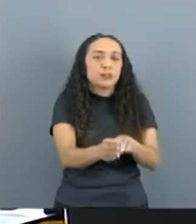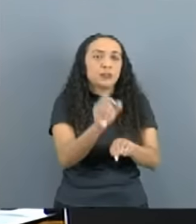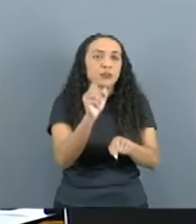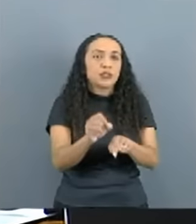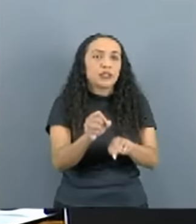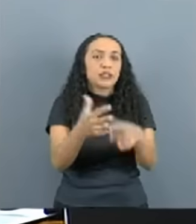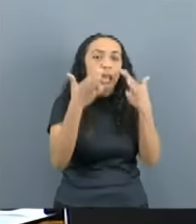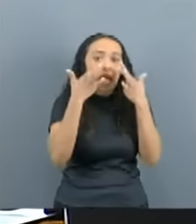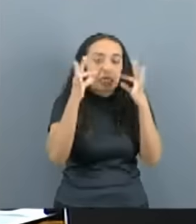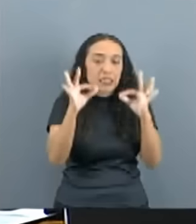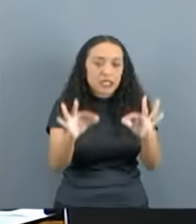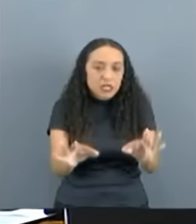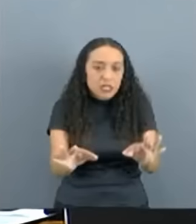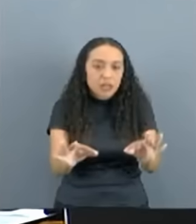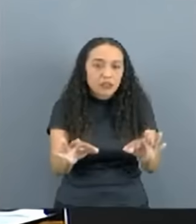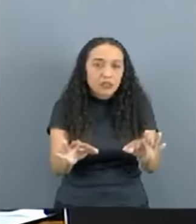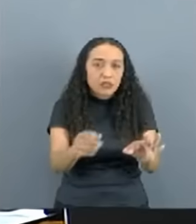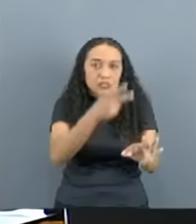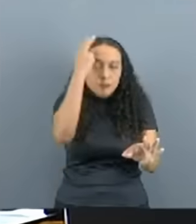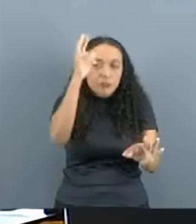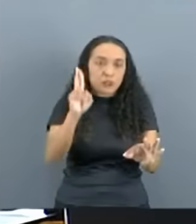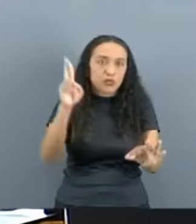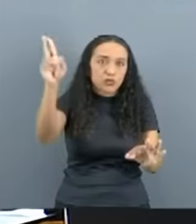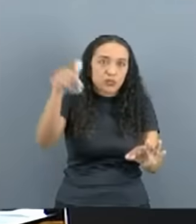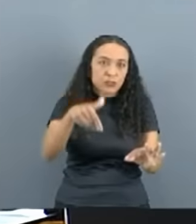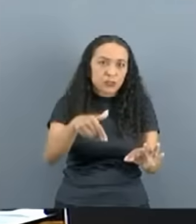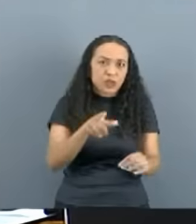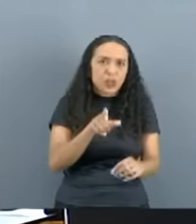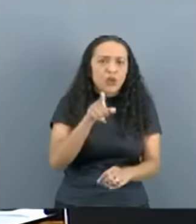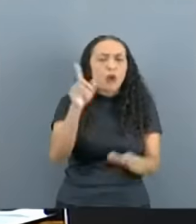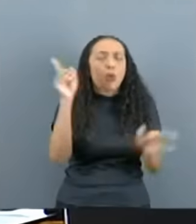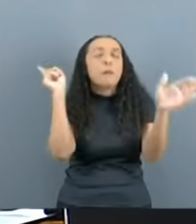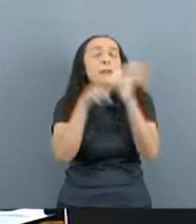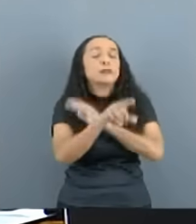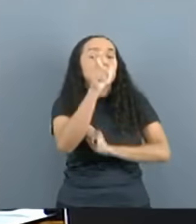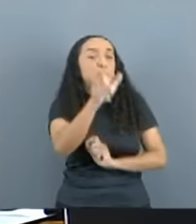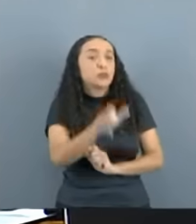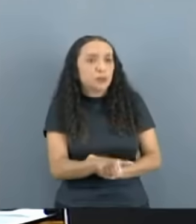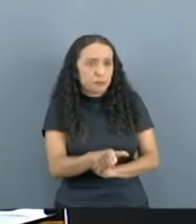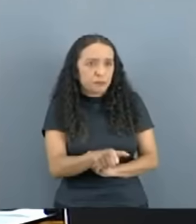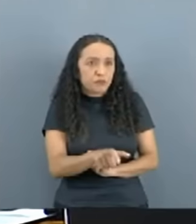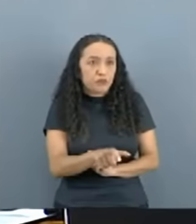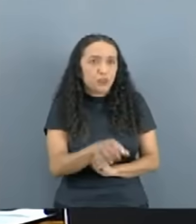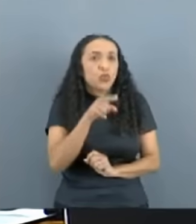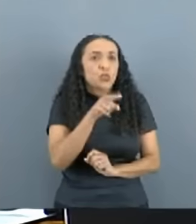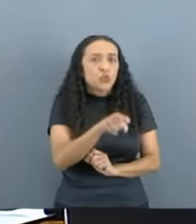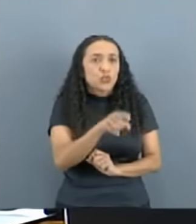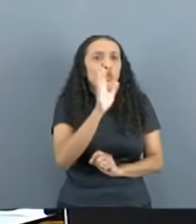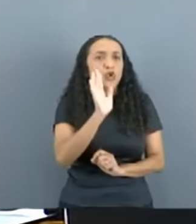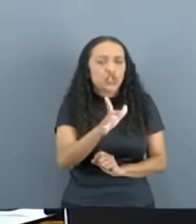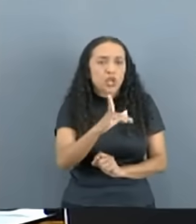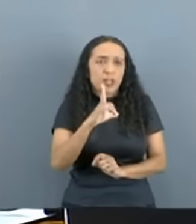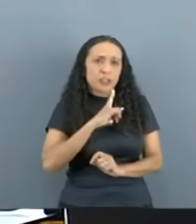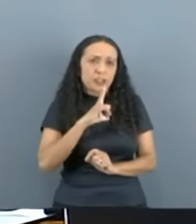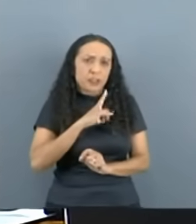das atenções das autoridades. O senhor, pergunta direta aqui para o senhor já